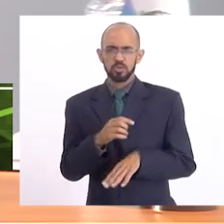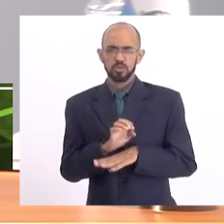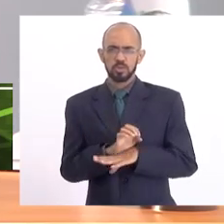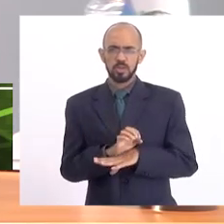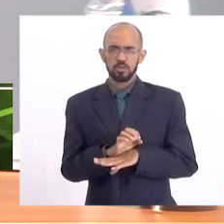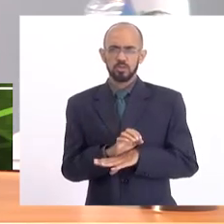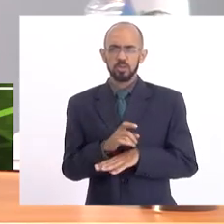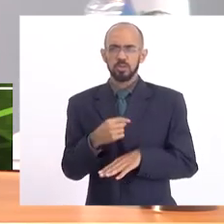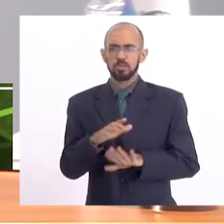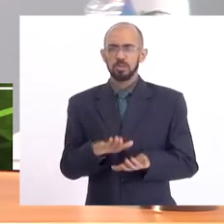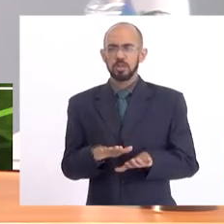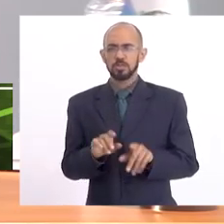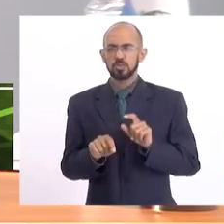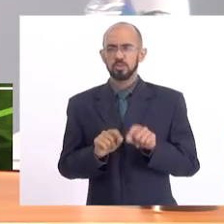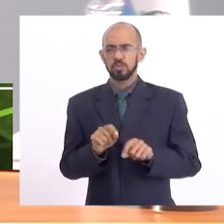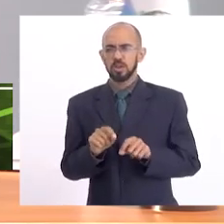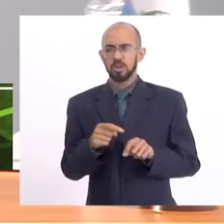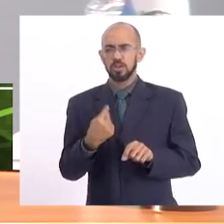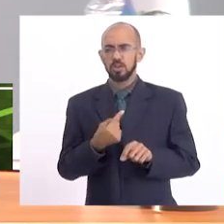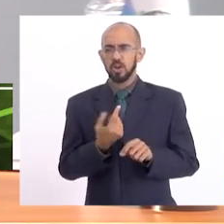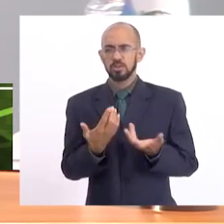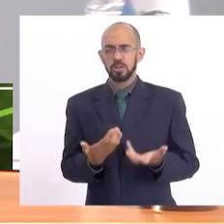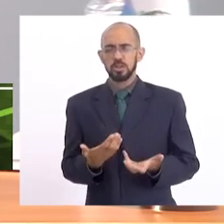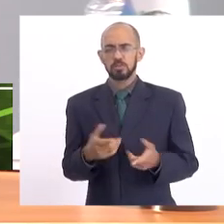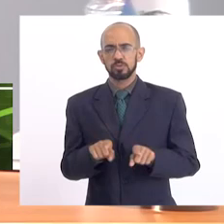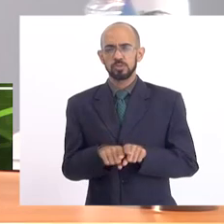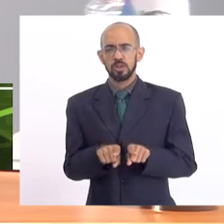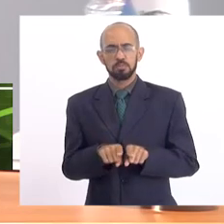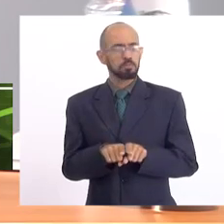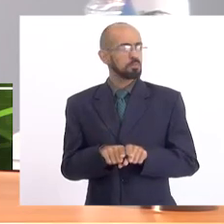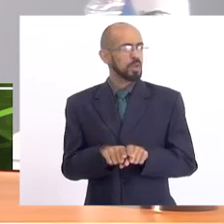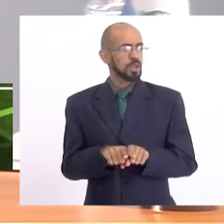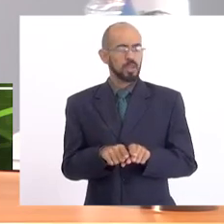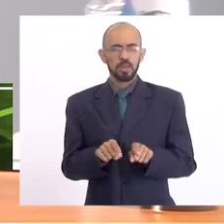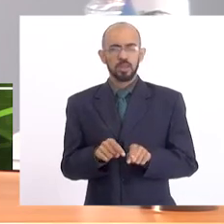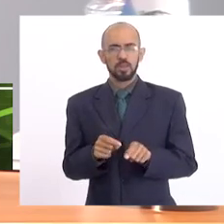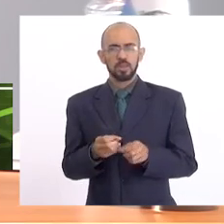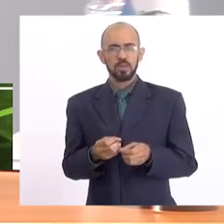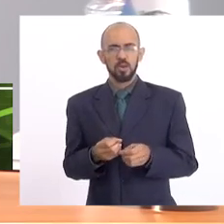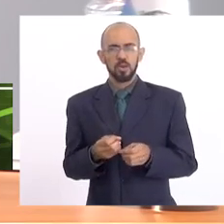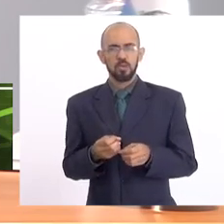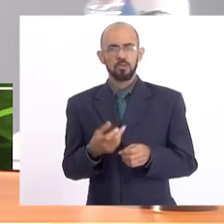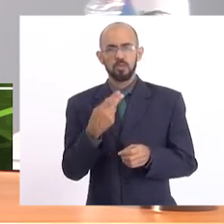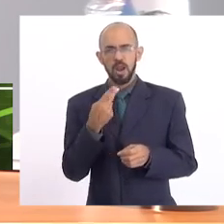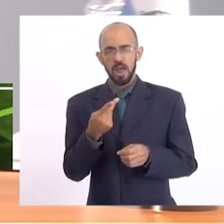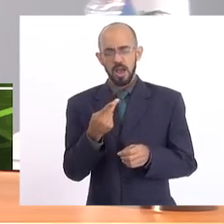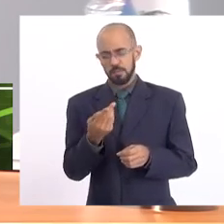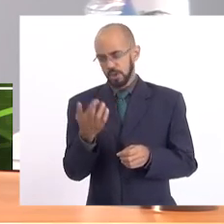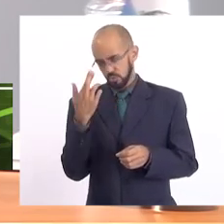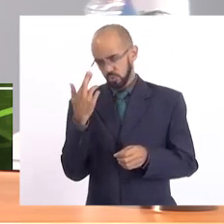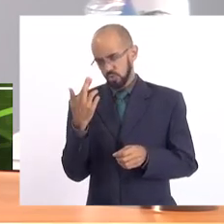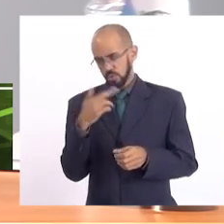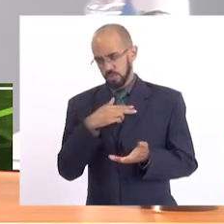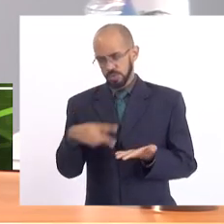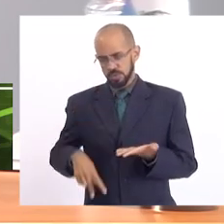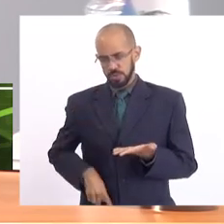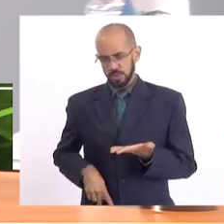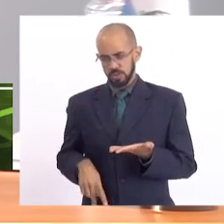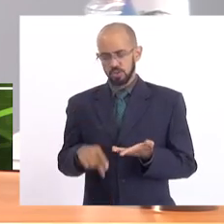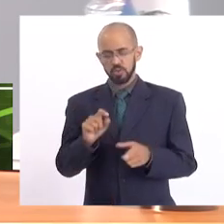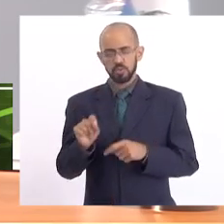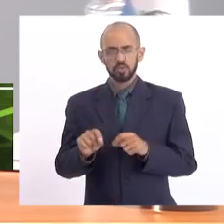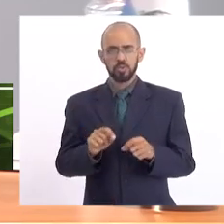gente, né, queria deixar aqui, externado aqui ao senhor, presidente, que a gente